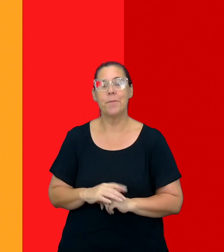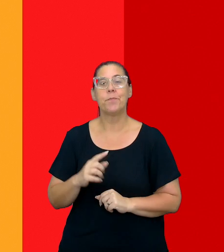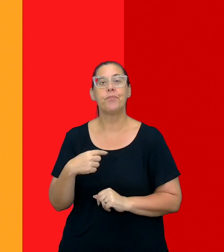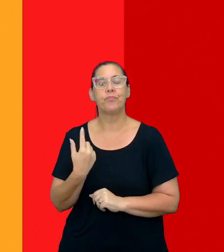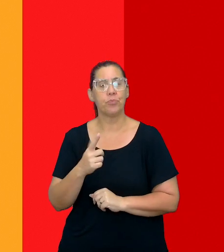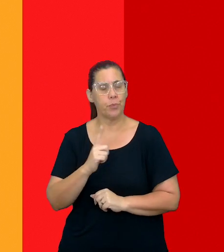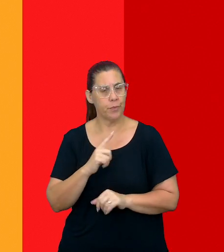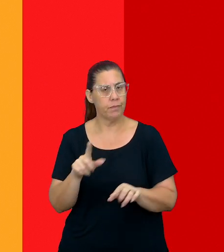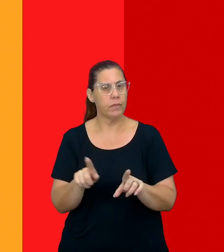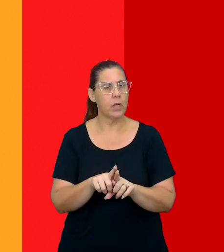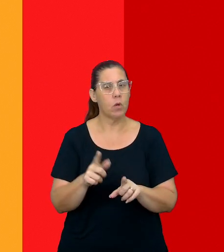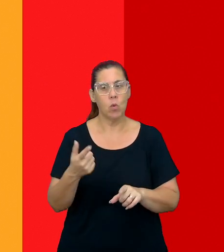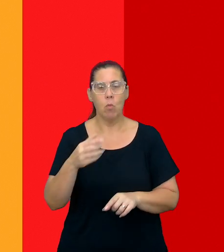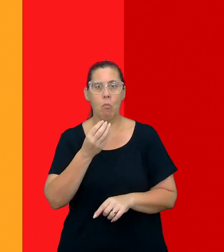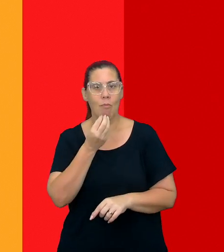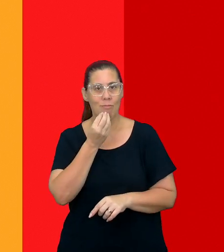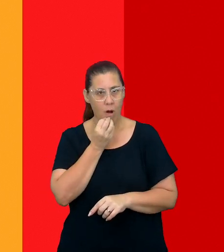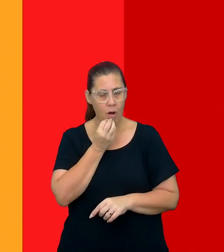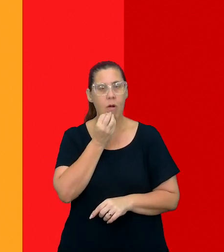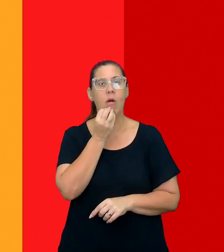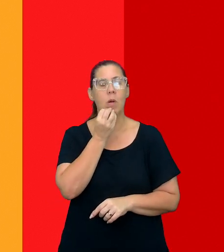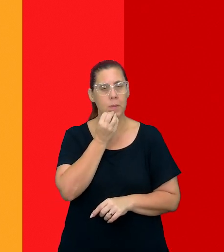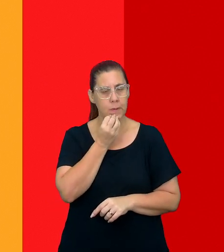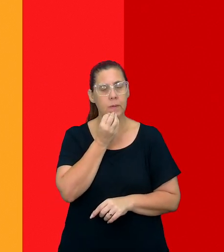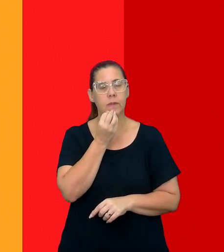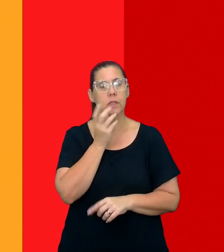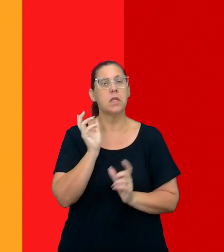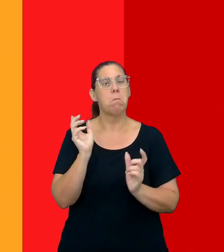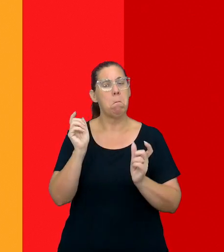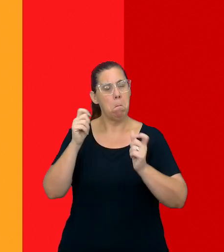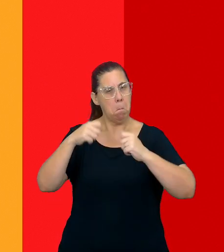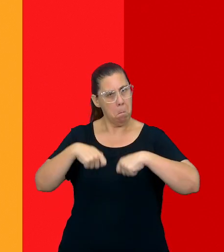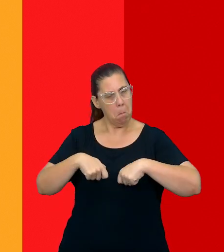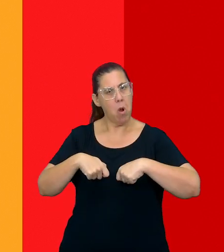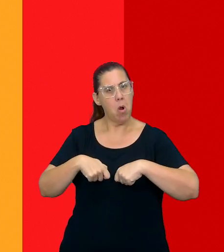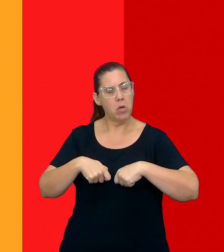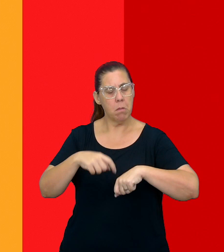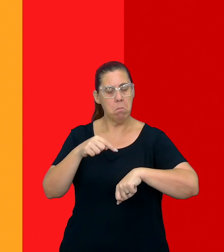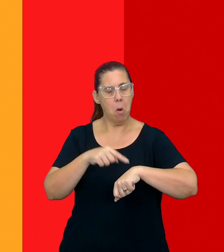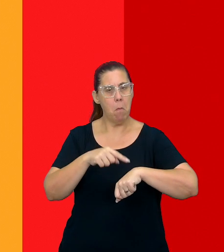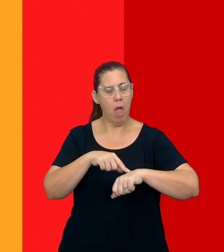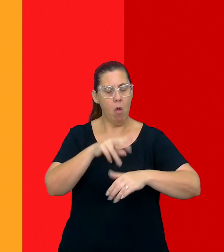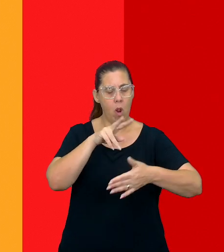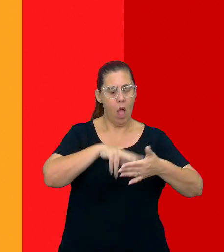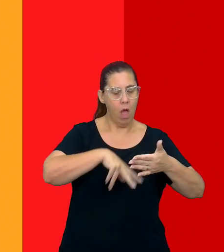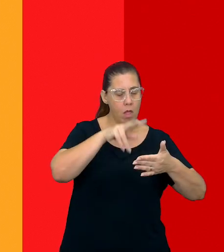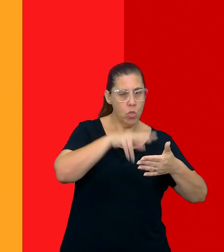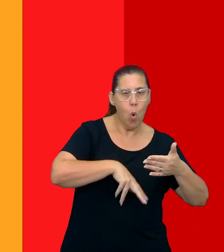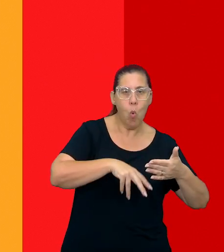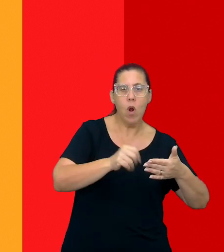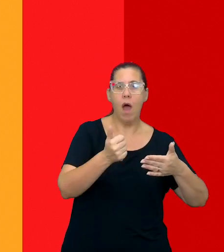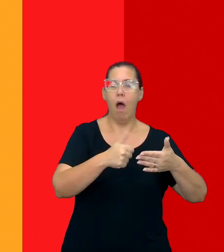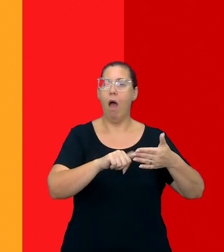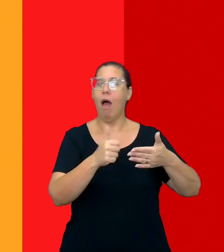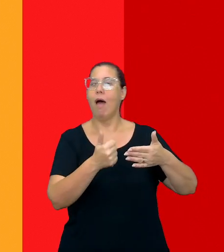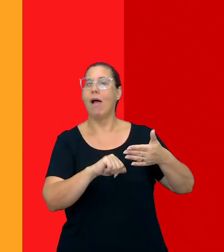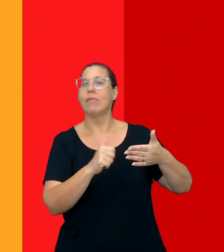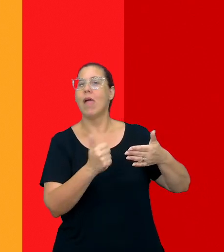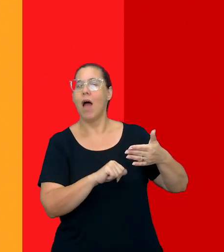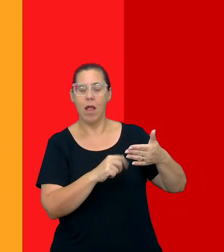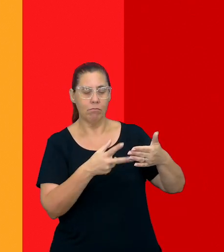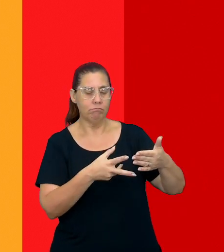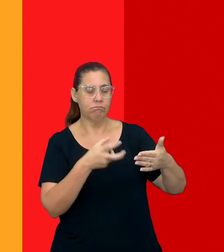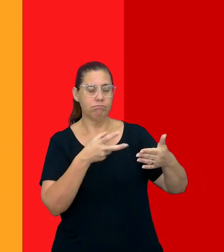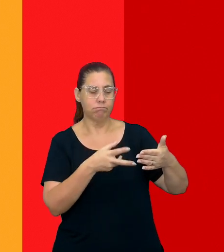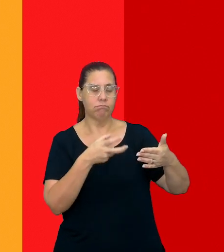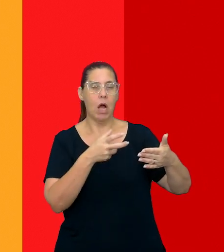aí uma oportunidade de possibilitar momentos de leitura, análise dessas campanhas, para que os